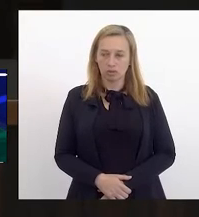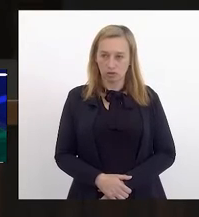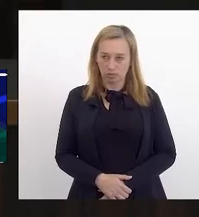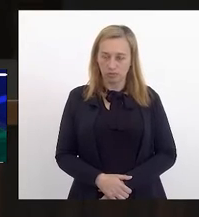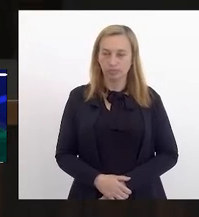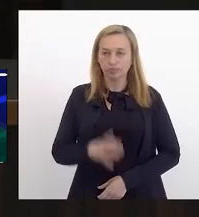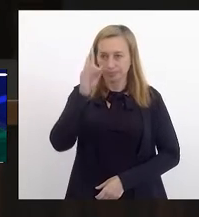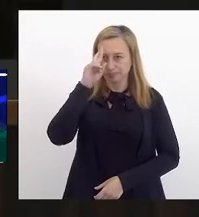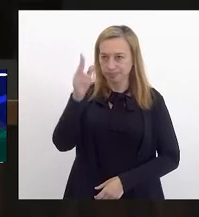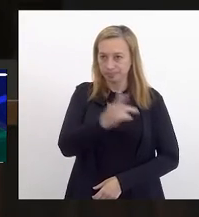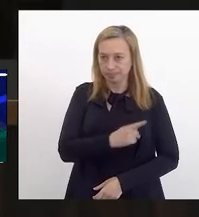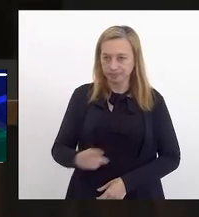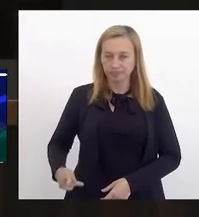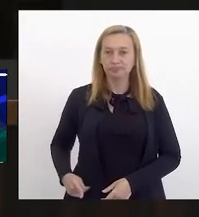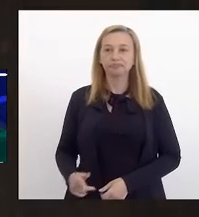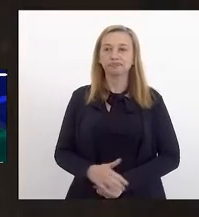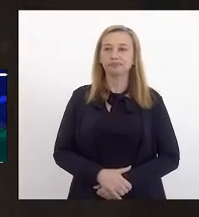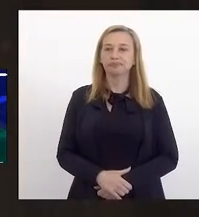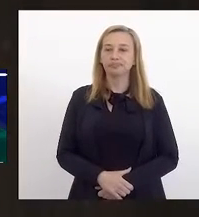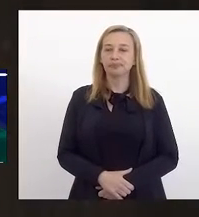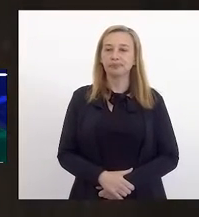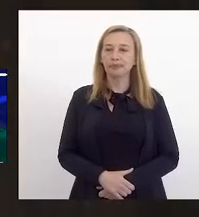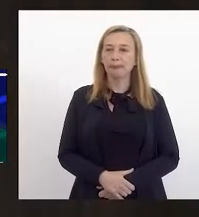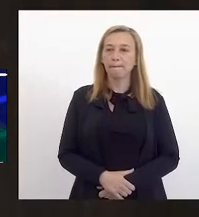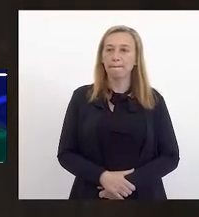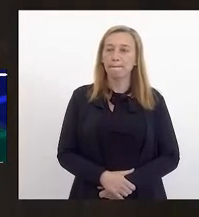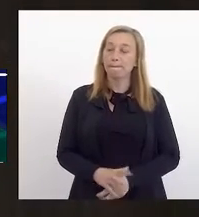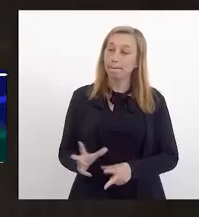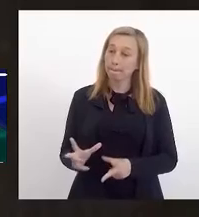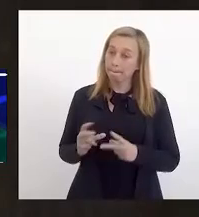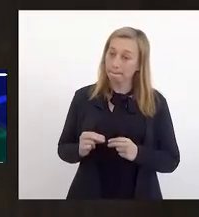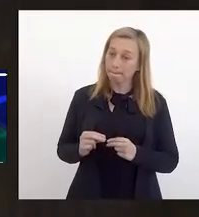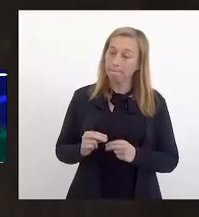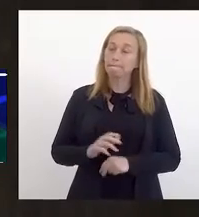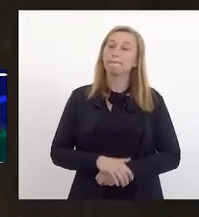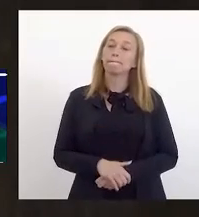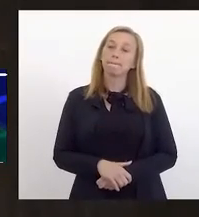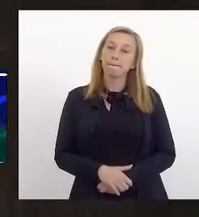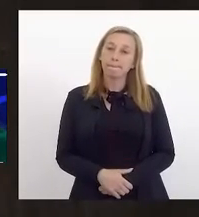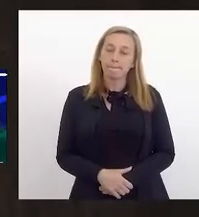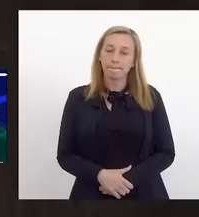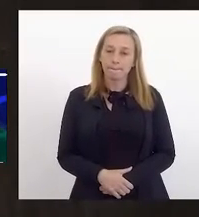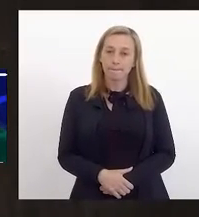Senhor presidente, apesar de meritório,